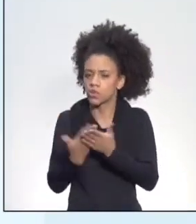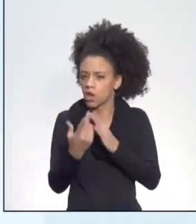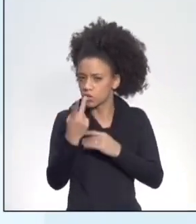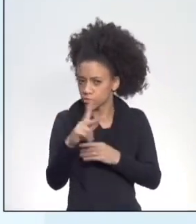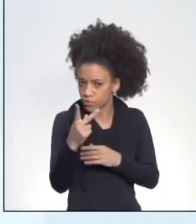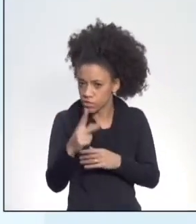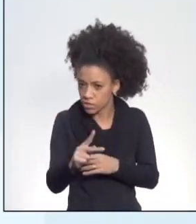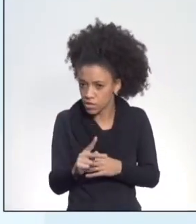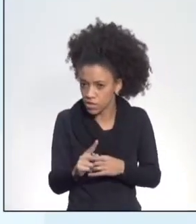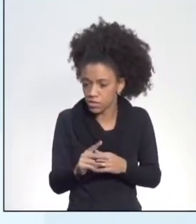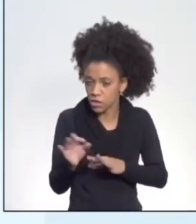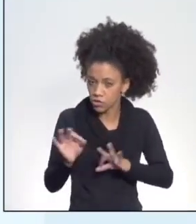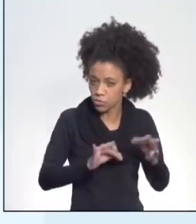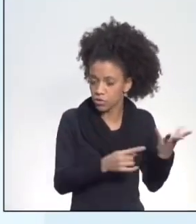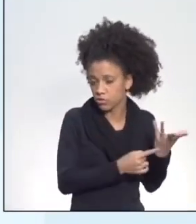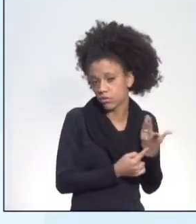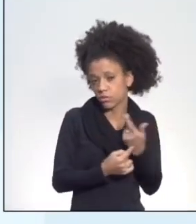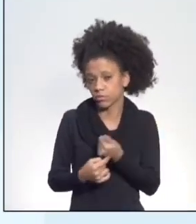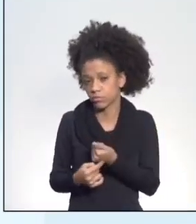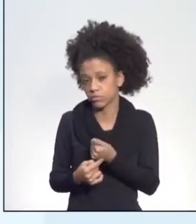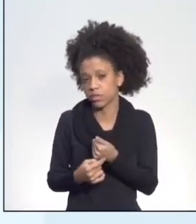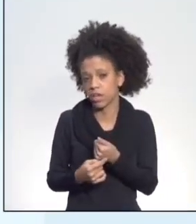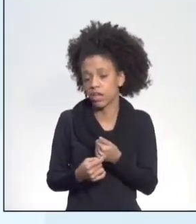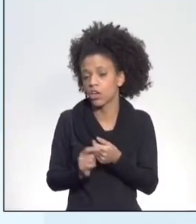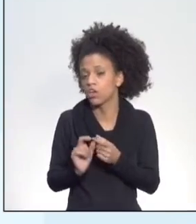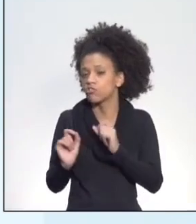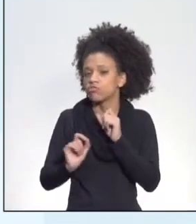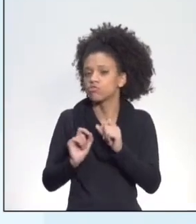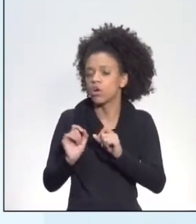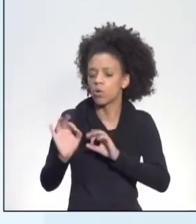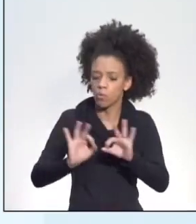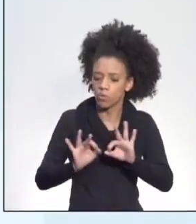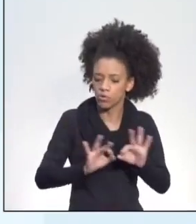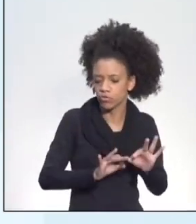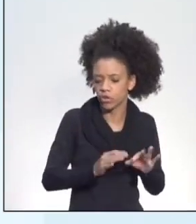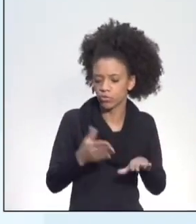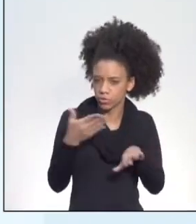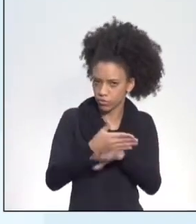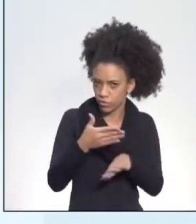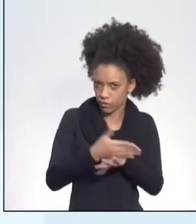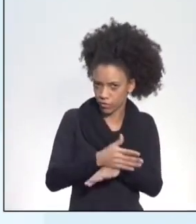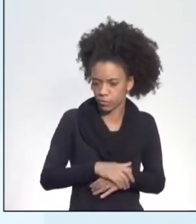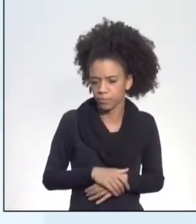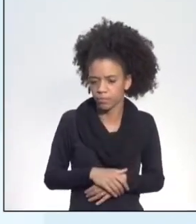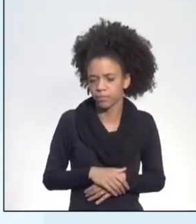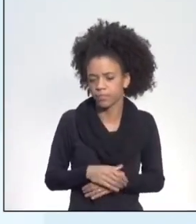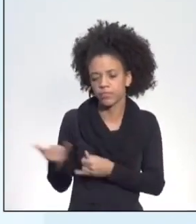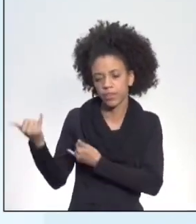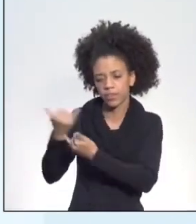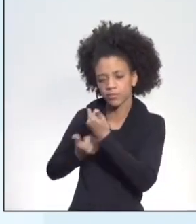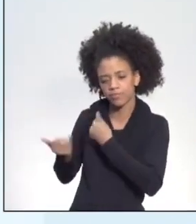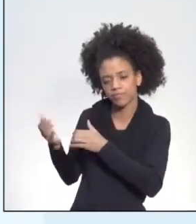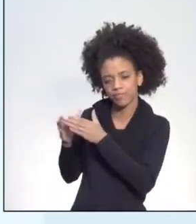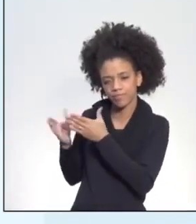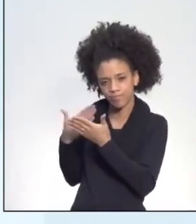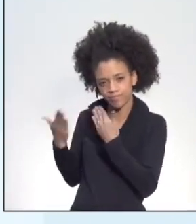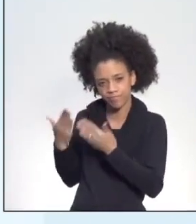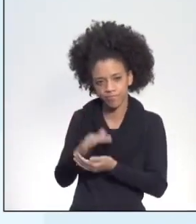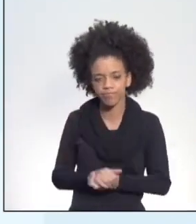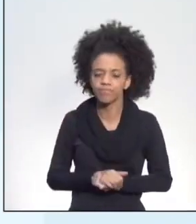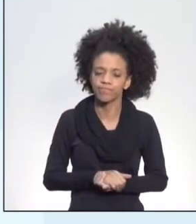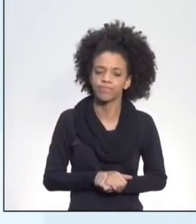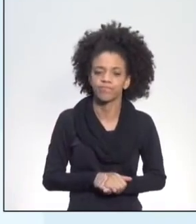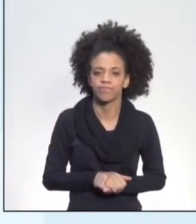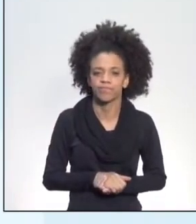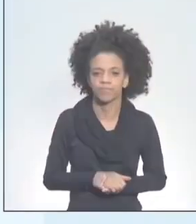projetos culturais de algum projeto envolvendo grafite, essa linguagem artística, tá? Contem para nós aí no chat como foi essa experiência. 2